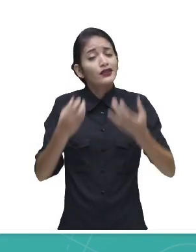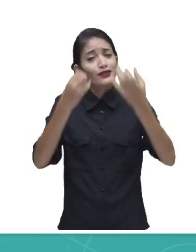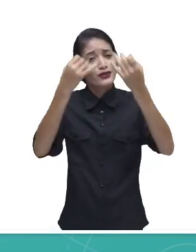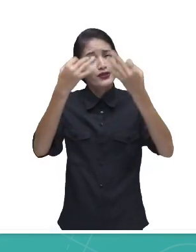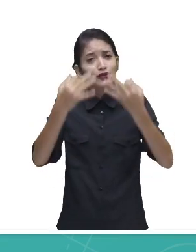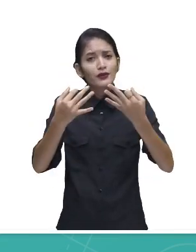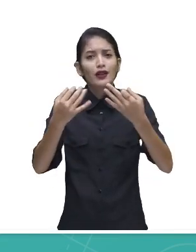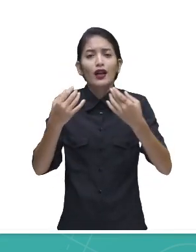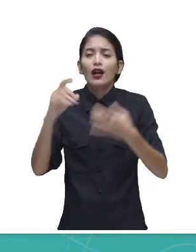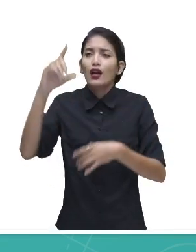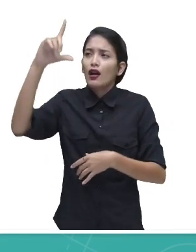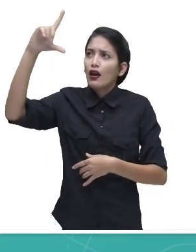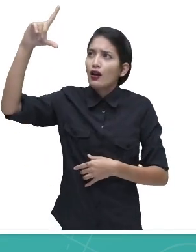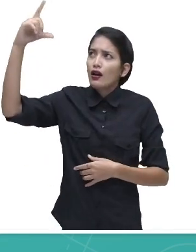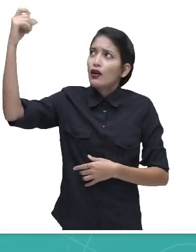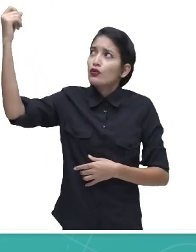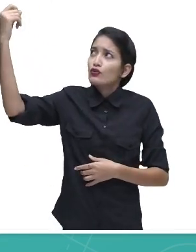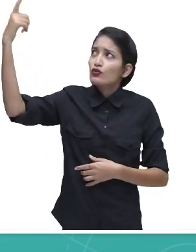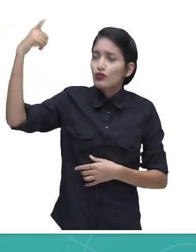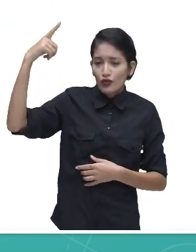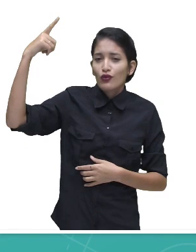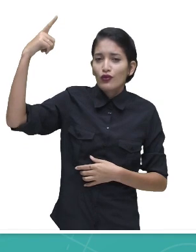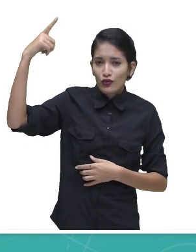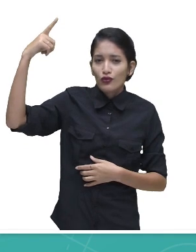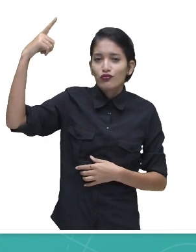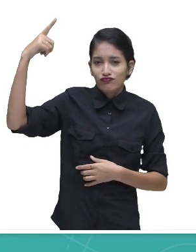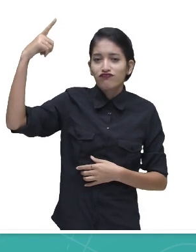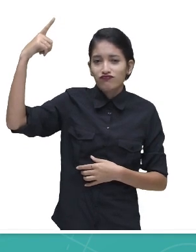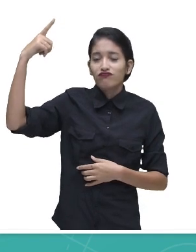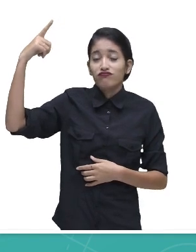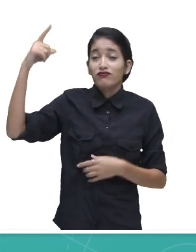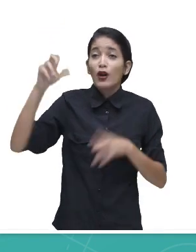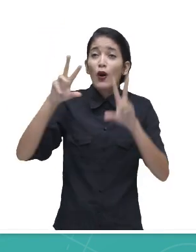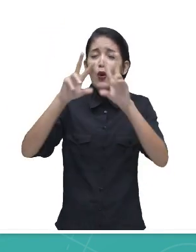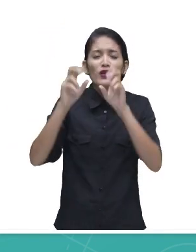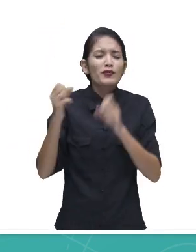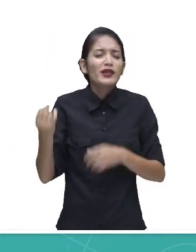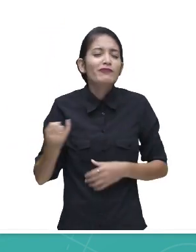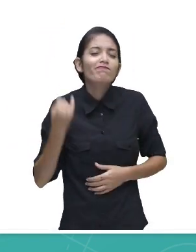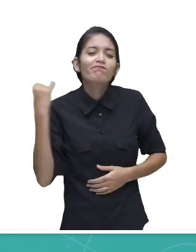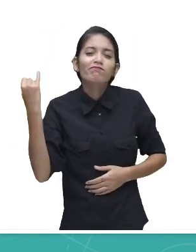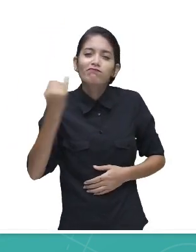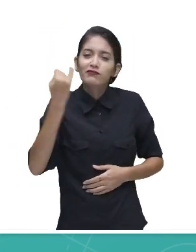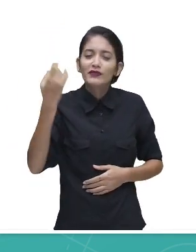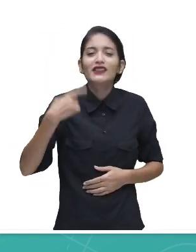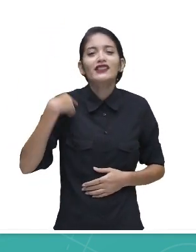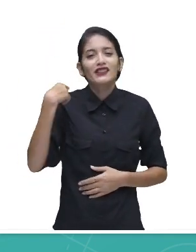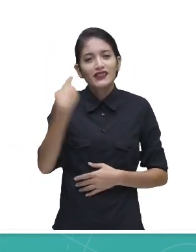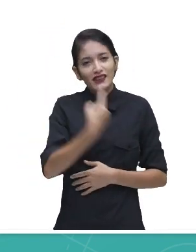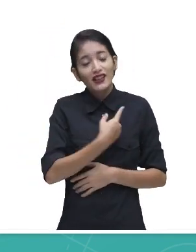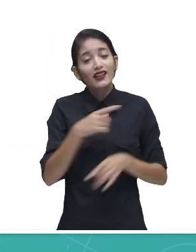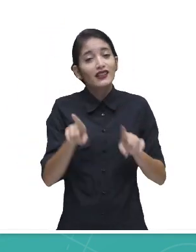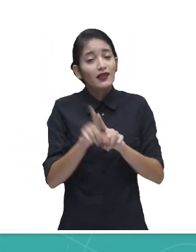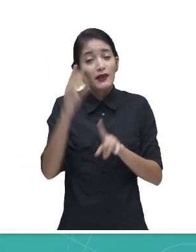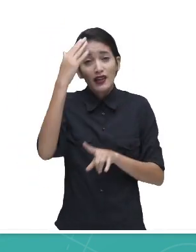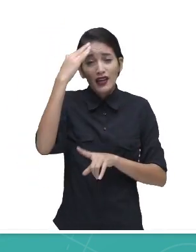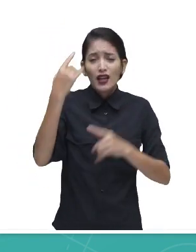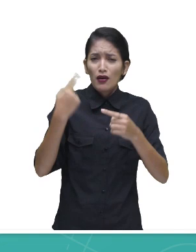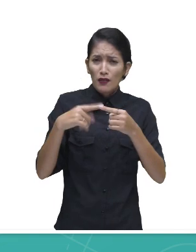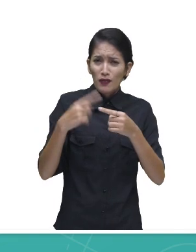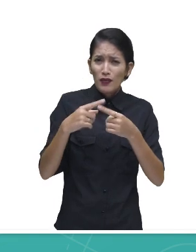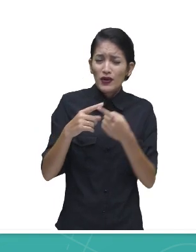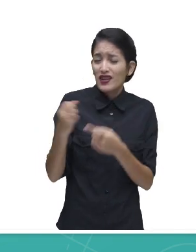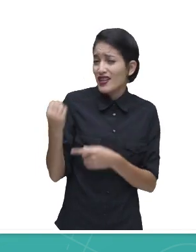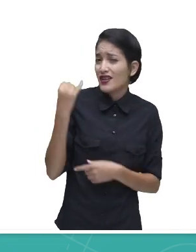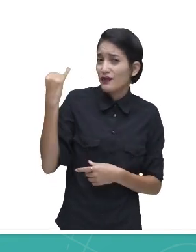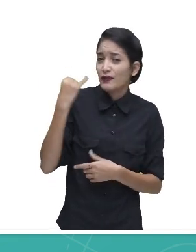do Sol, né? A nossa estrela super importante, que é fundamental para a gente, e a gente vai entender por que é